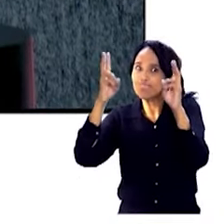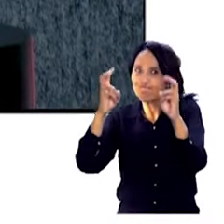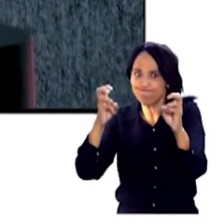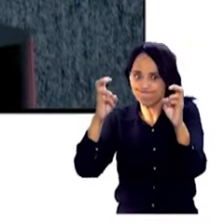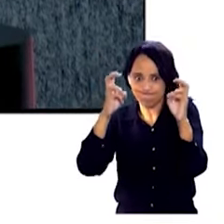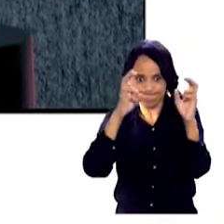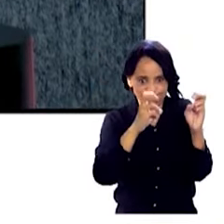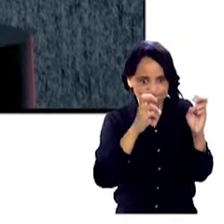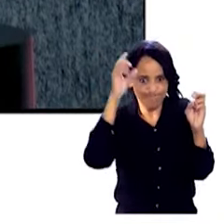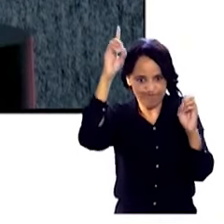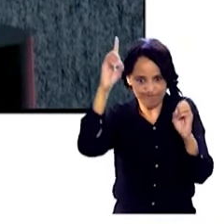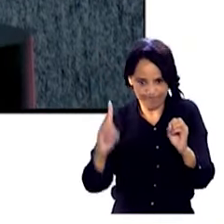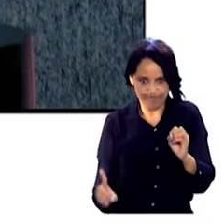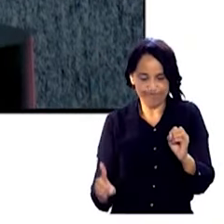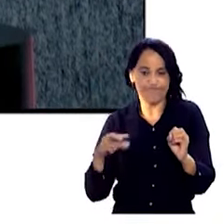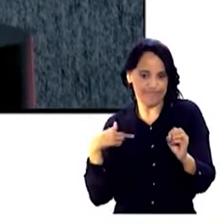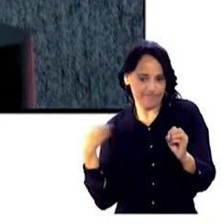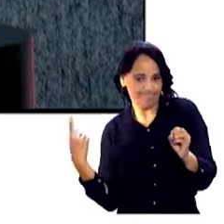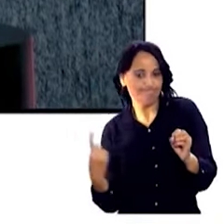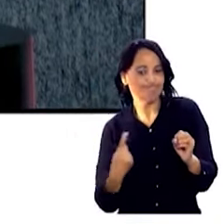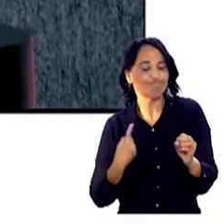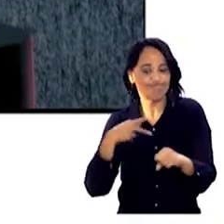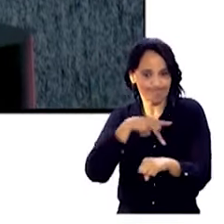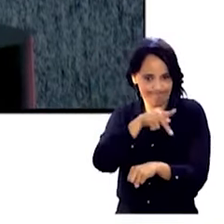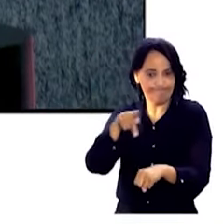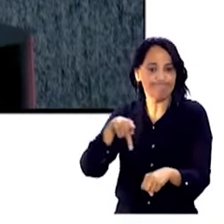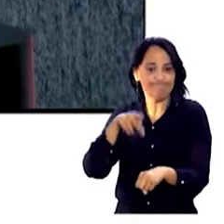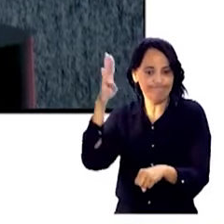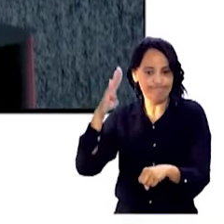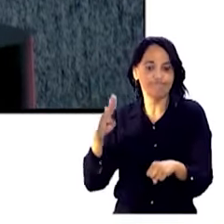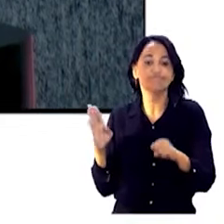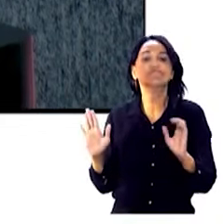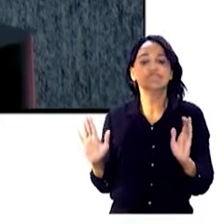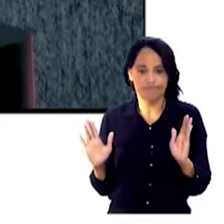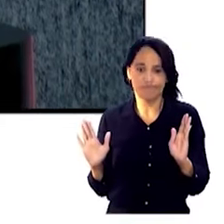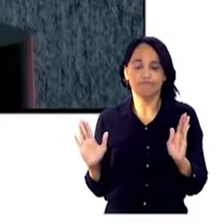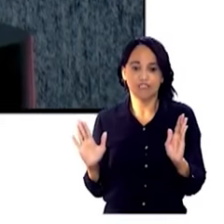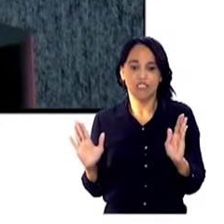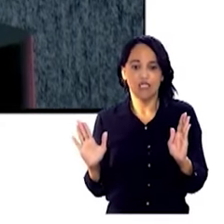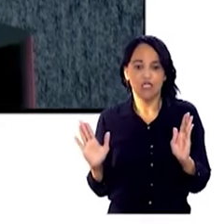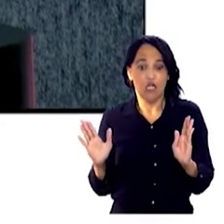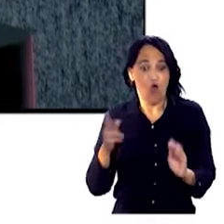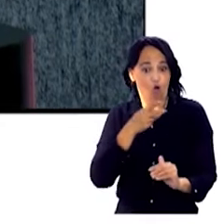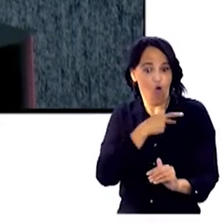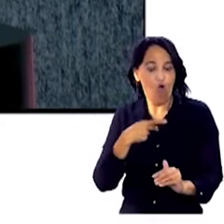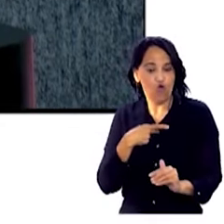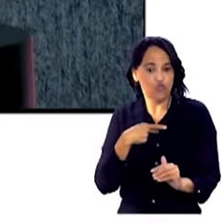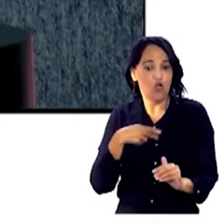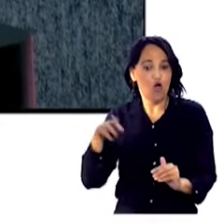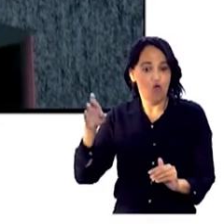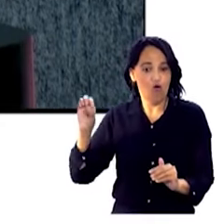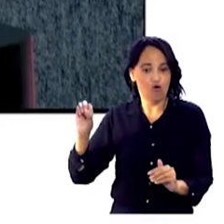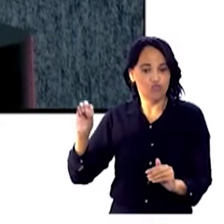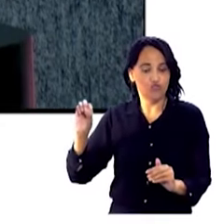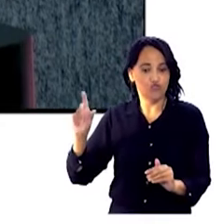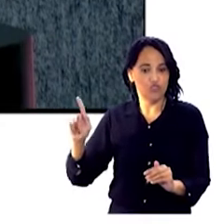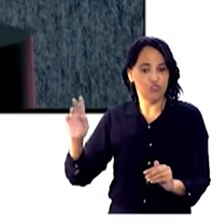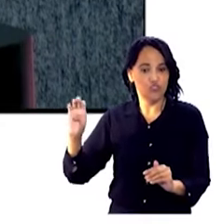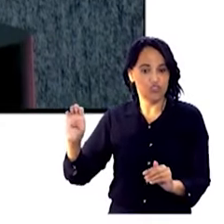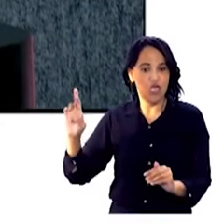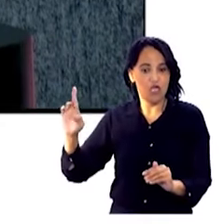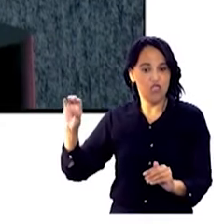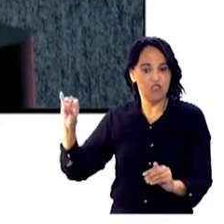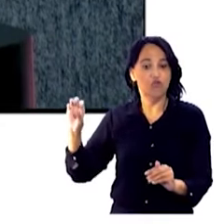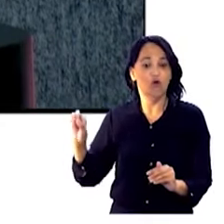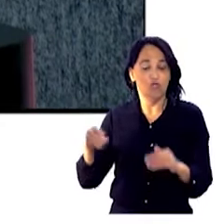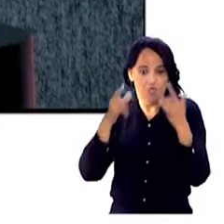estava aqui o ministro Rogério esqui que hoje Preside a comissão e de precedentes e Isso demonstra o quanto